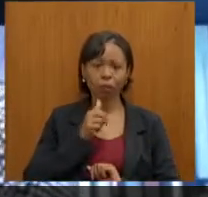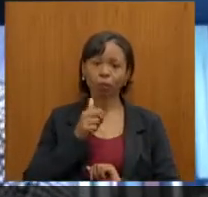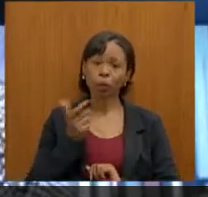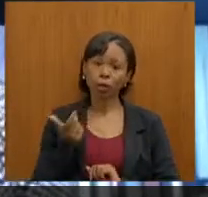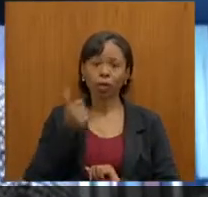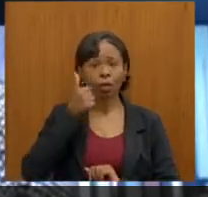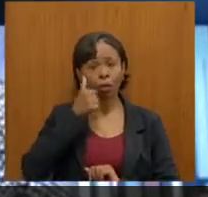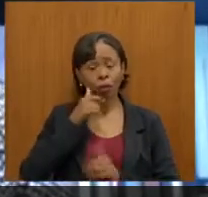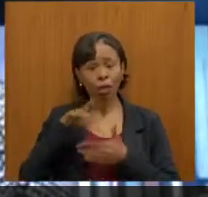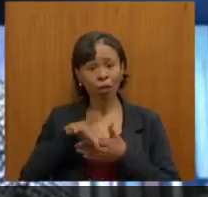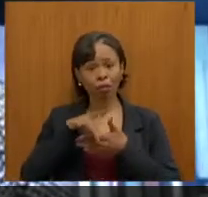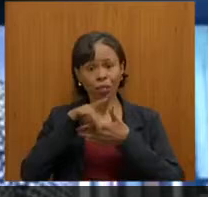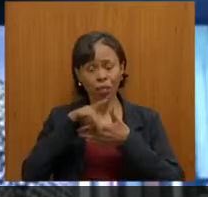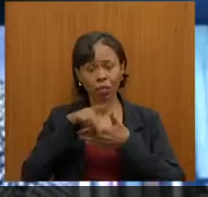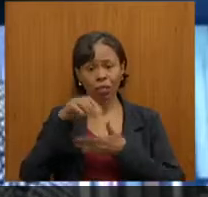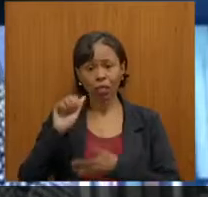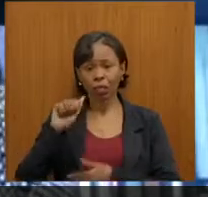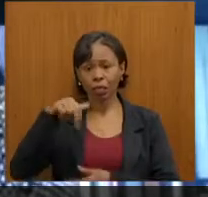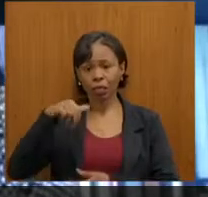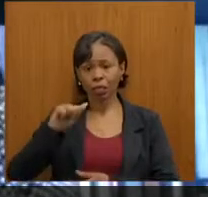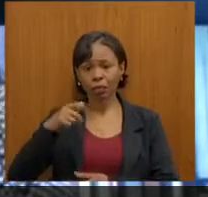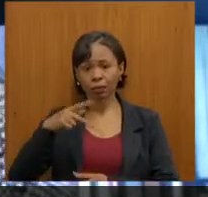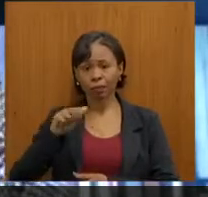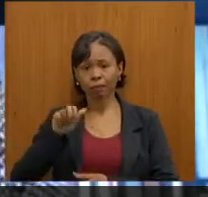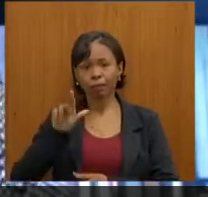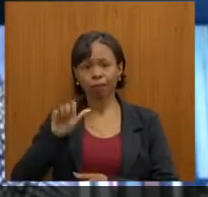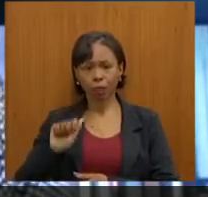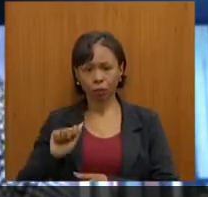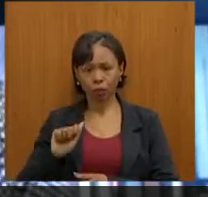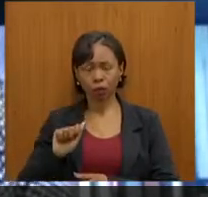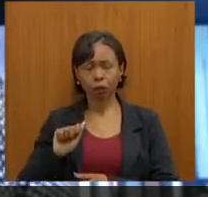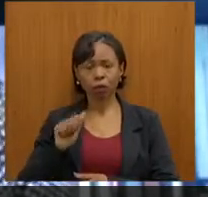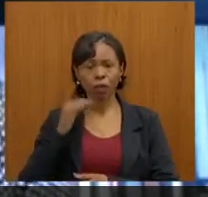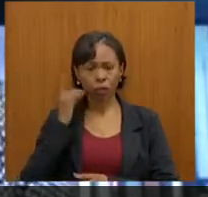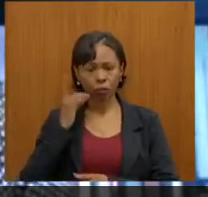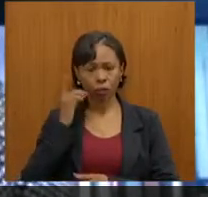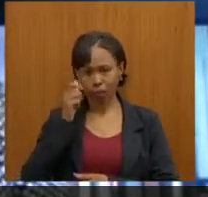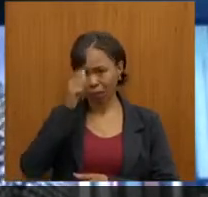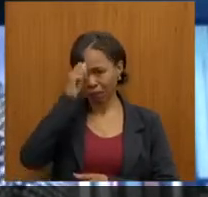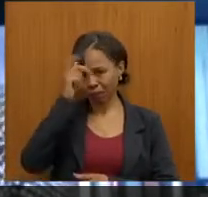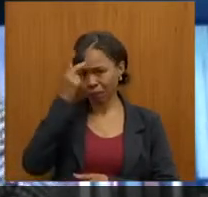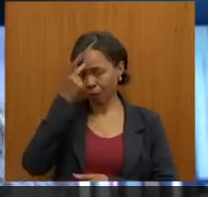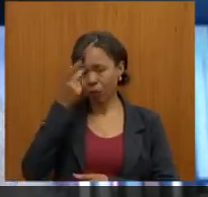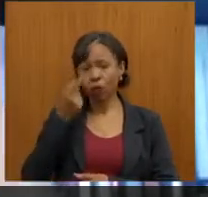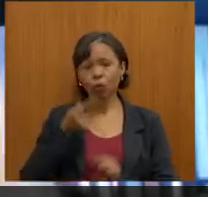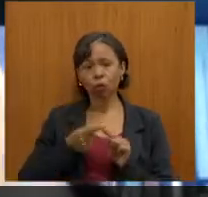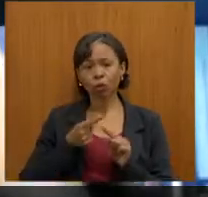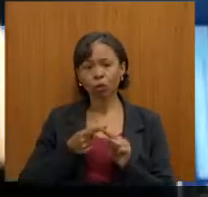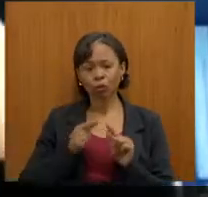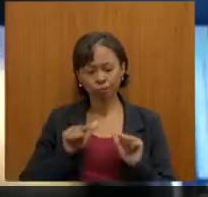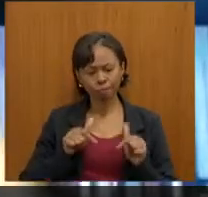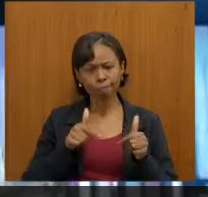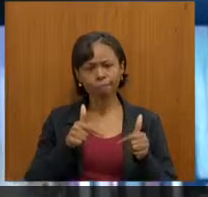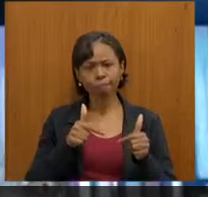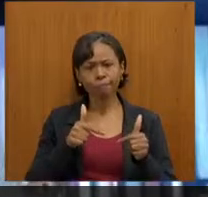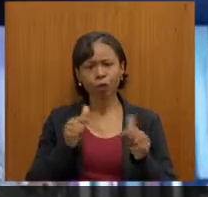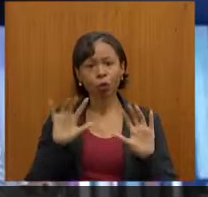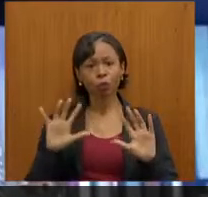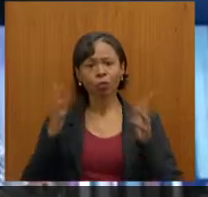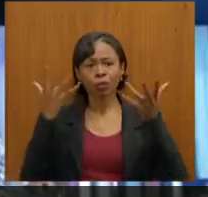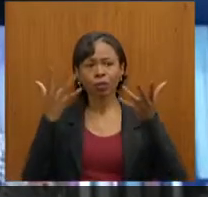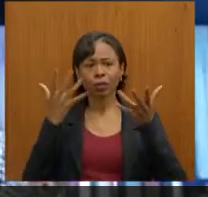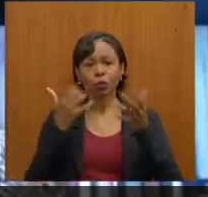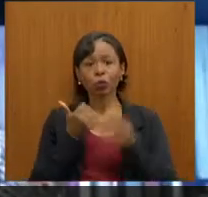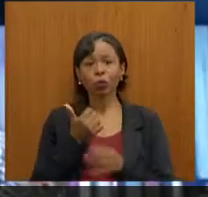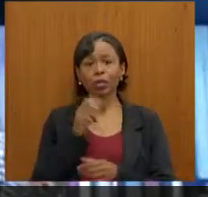Siqueira por esta importante iniciativa que a comemoração dos 15 anos da Lei Maria da